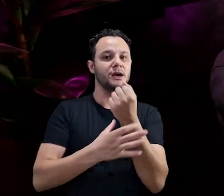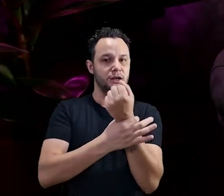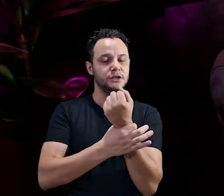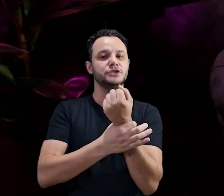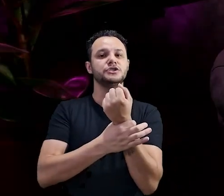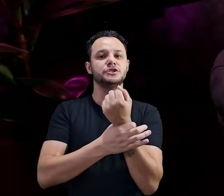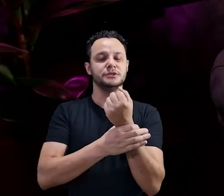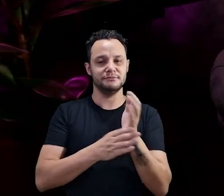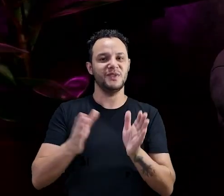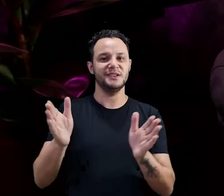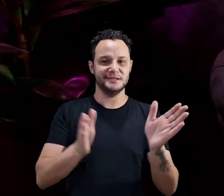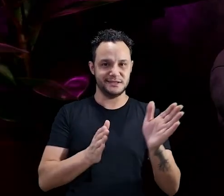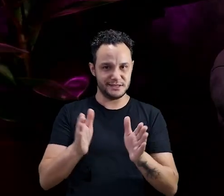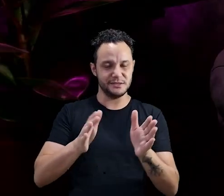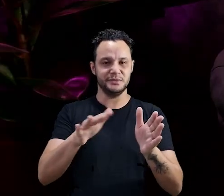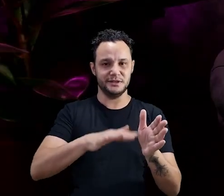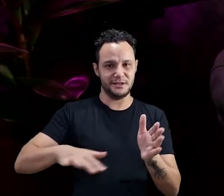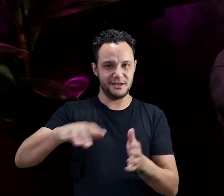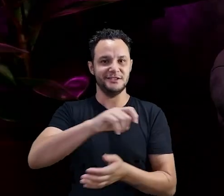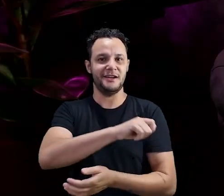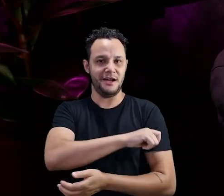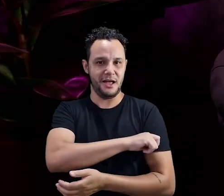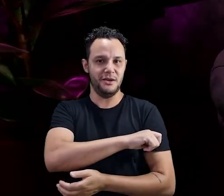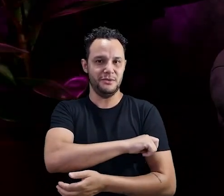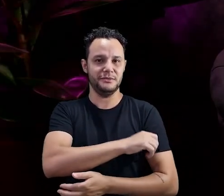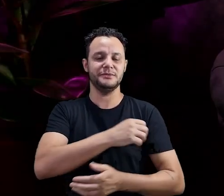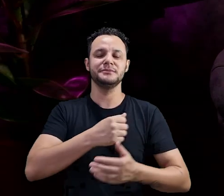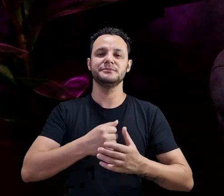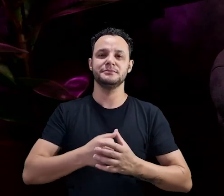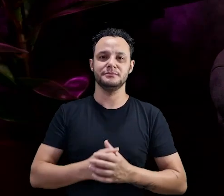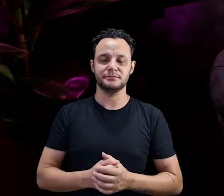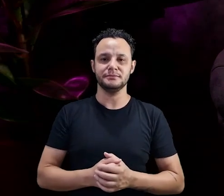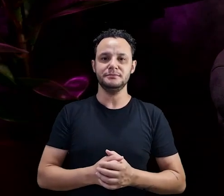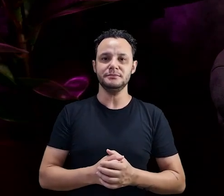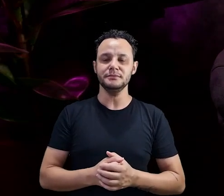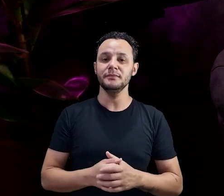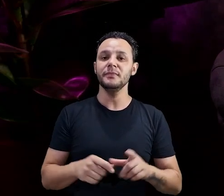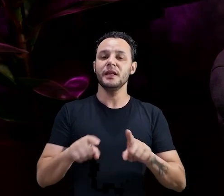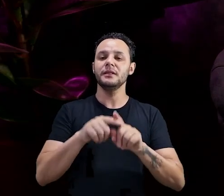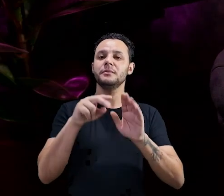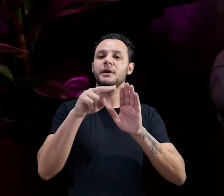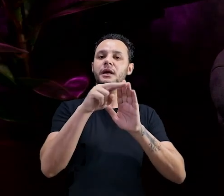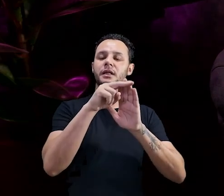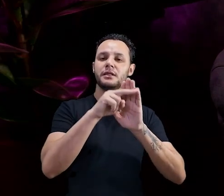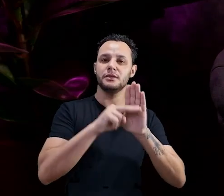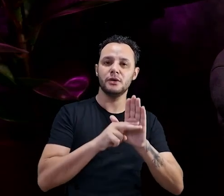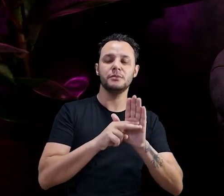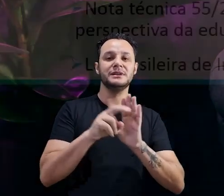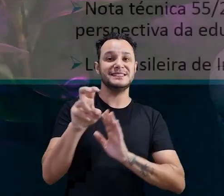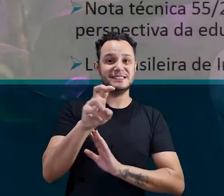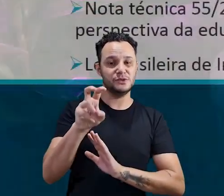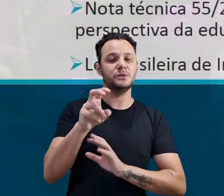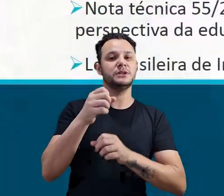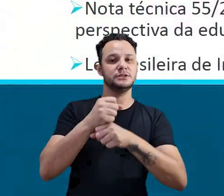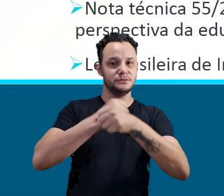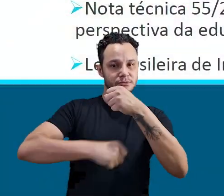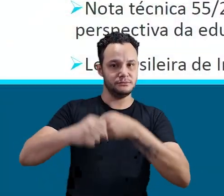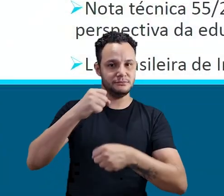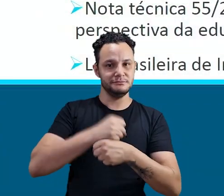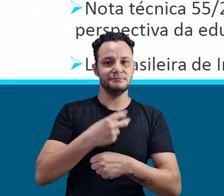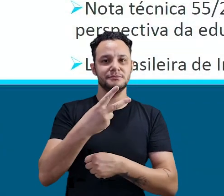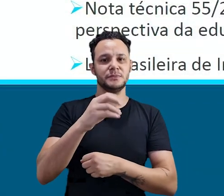o AE para garantir aí a acessibilidade para esses estudantes, né? A gente tem a nota técnica 55